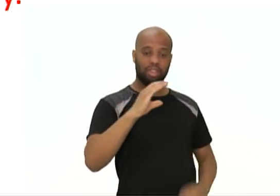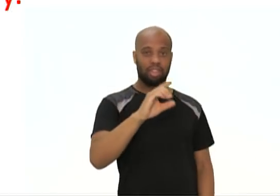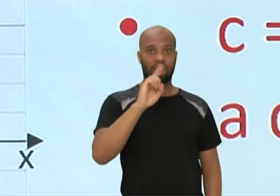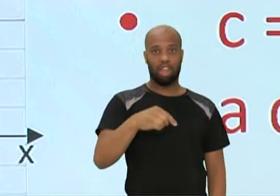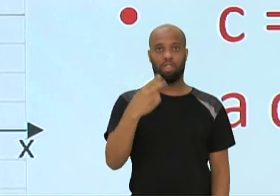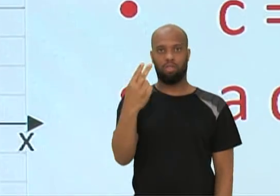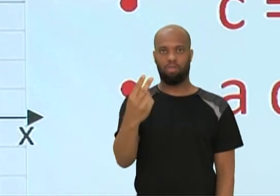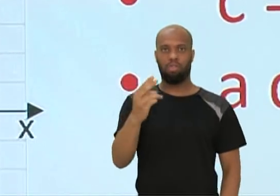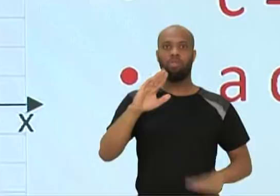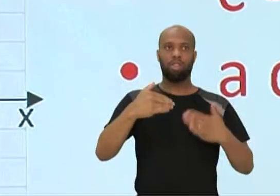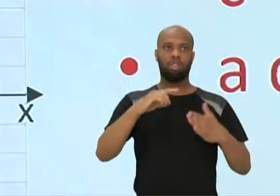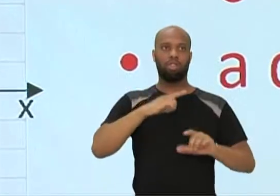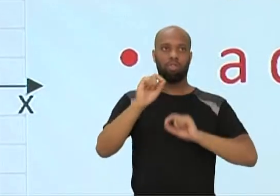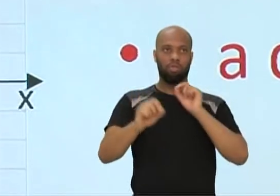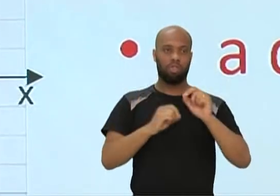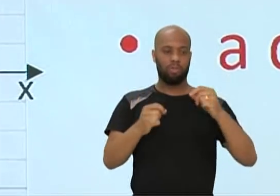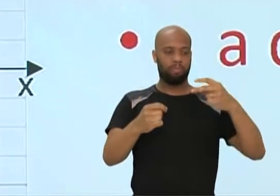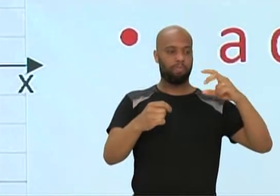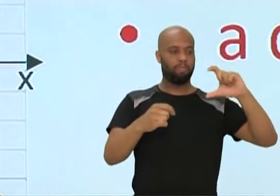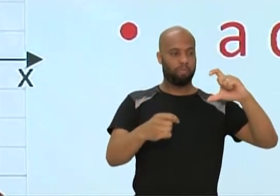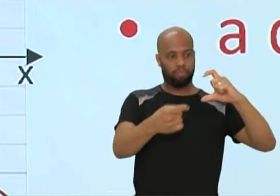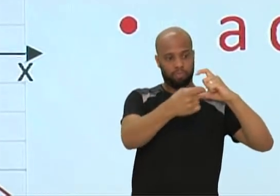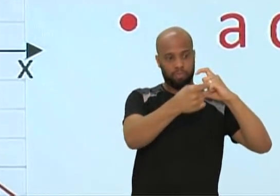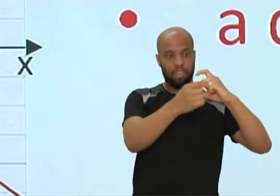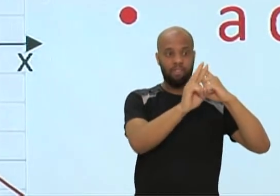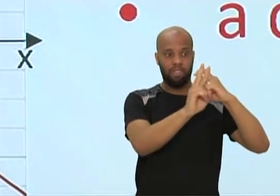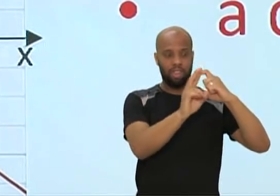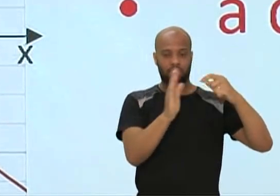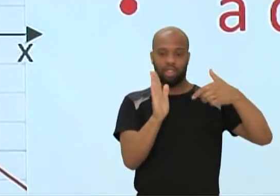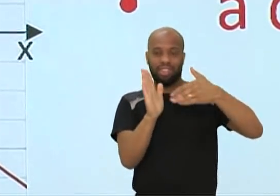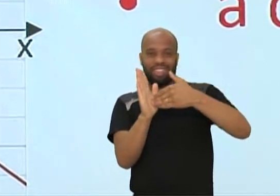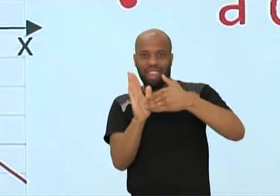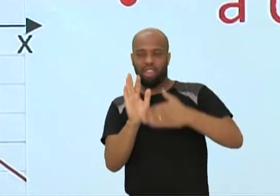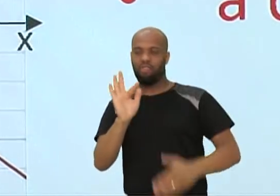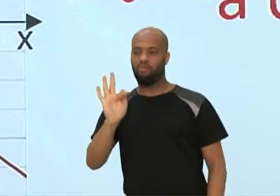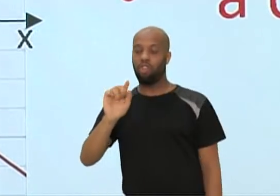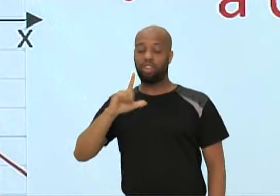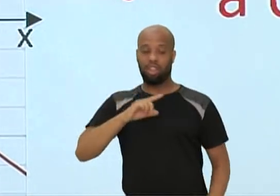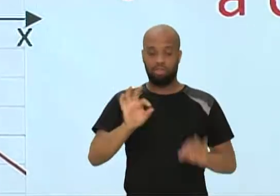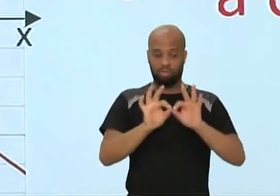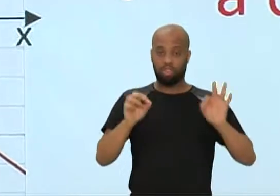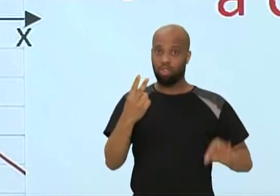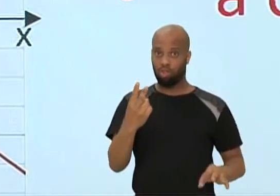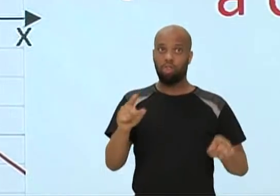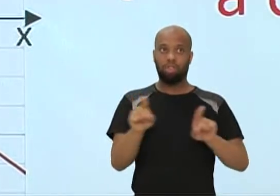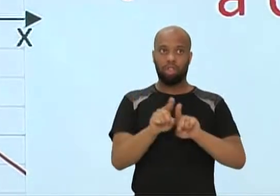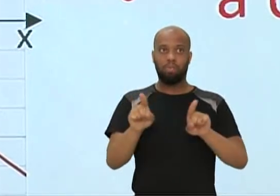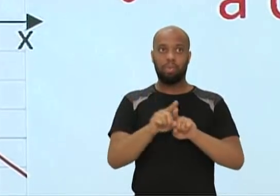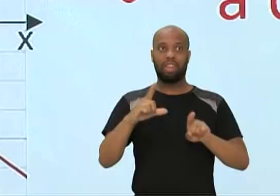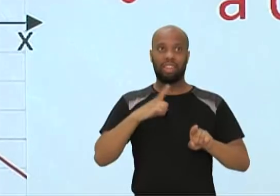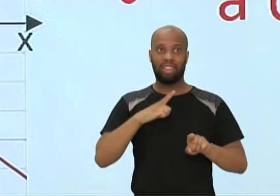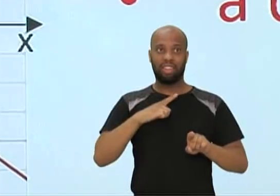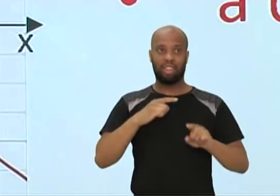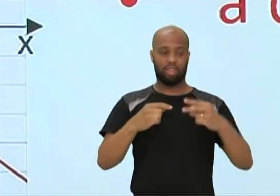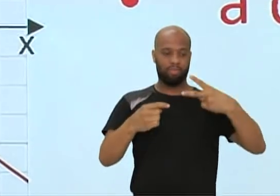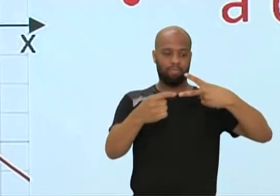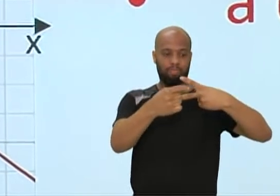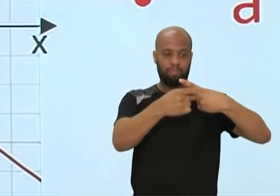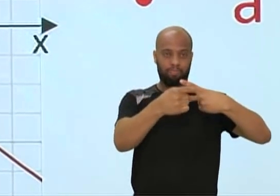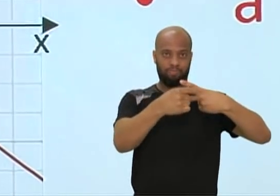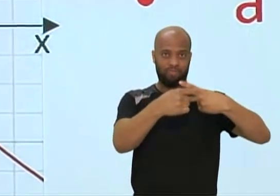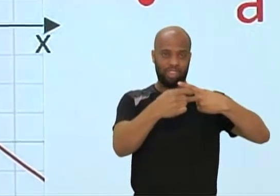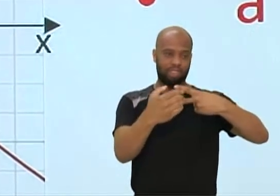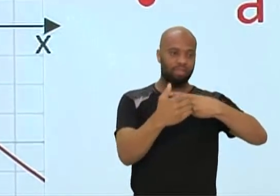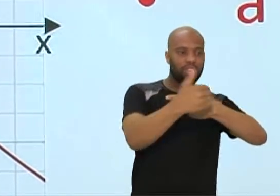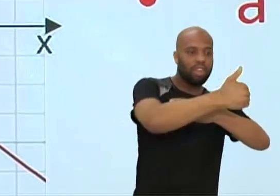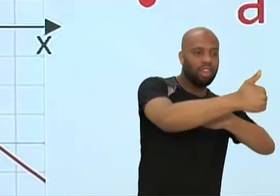2, então do vértice até o foco eu tenho 2, do vértice até a reta diretriz eu também tenho 2 pontos. Importante ressaltar aqui,